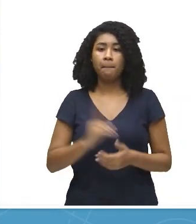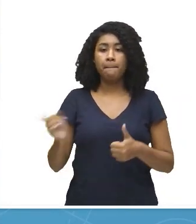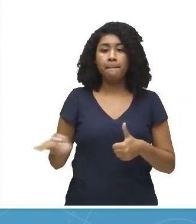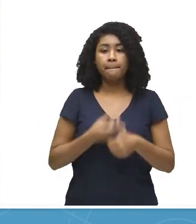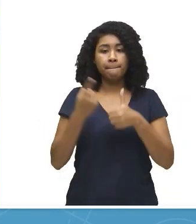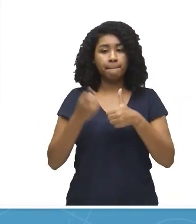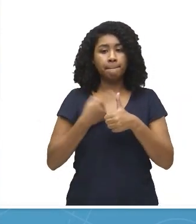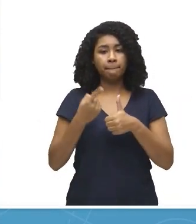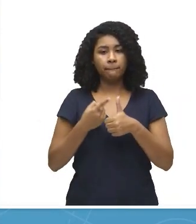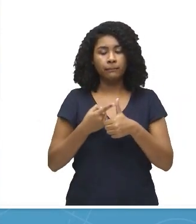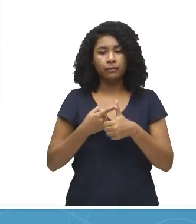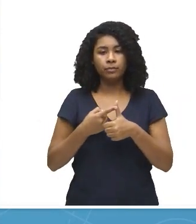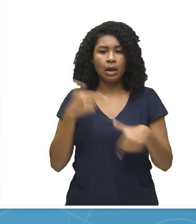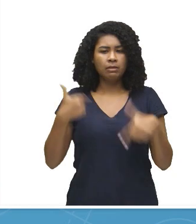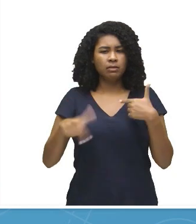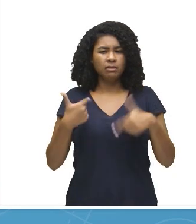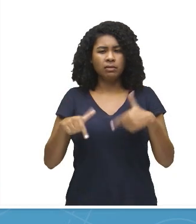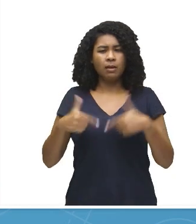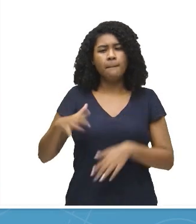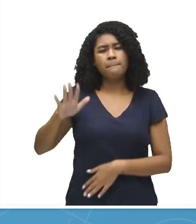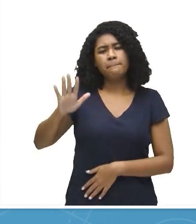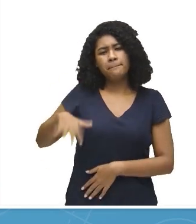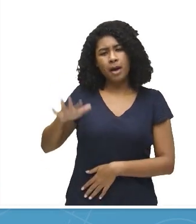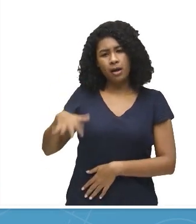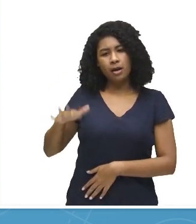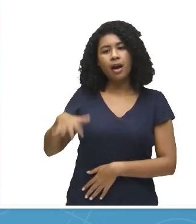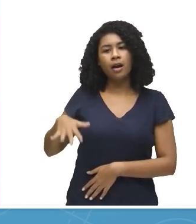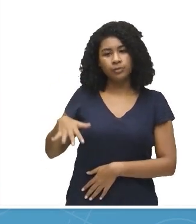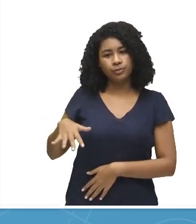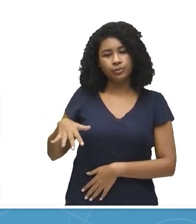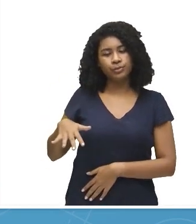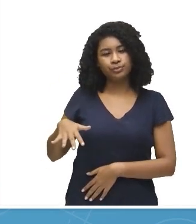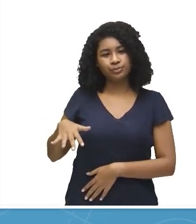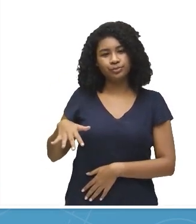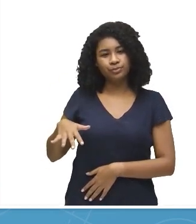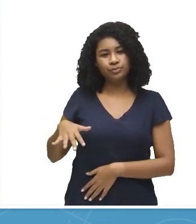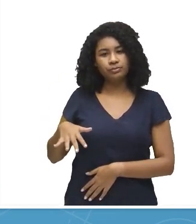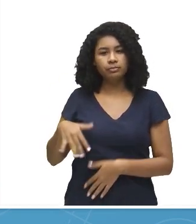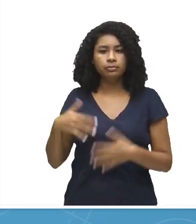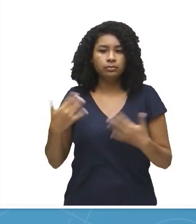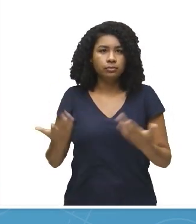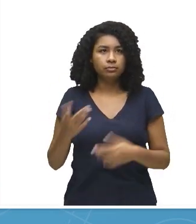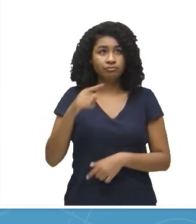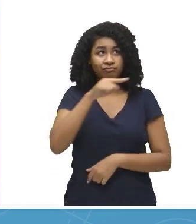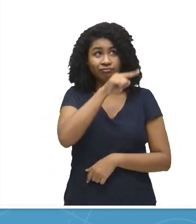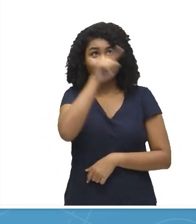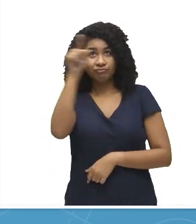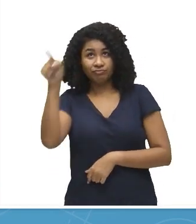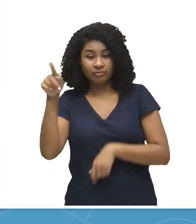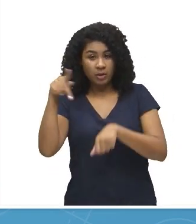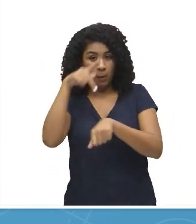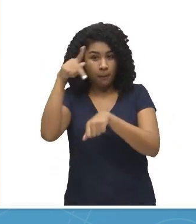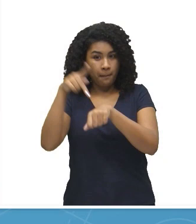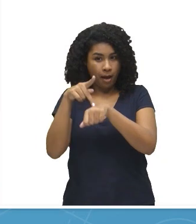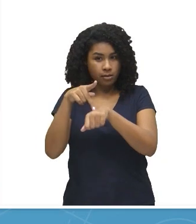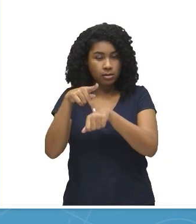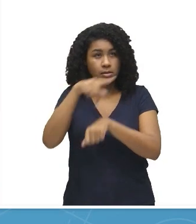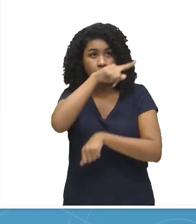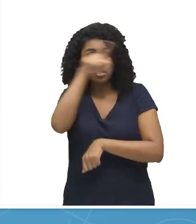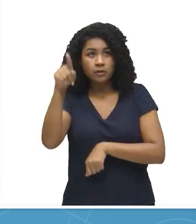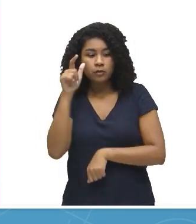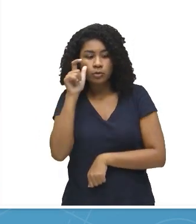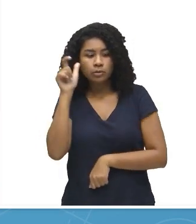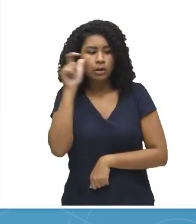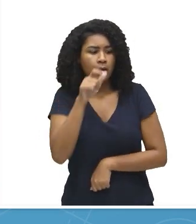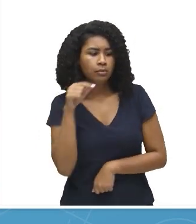é a mão de obra barata, né? Então, isso acabou atraindo essas empresas